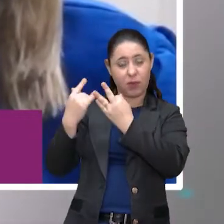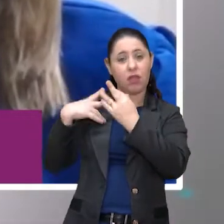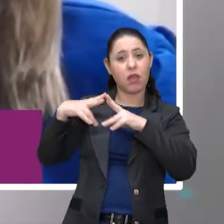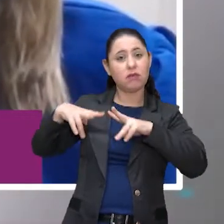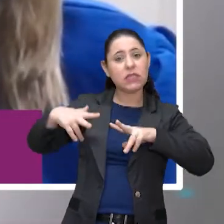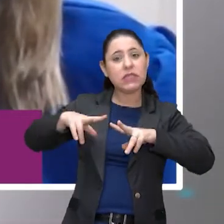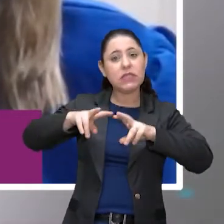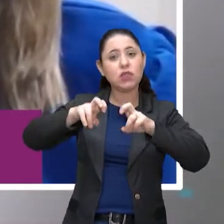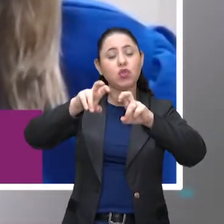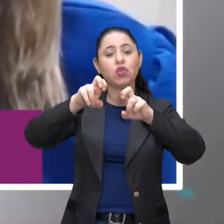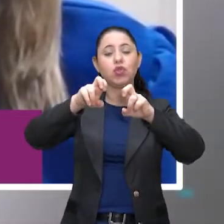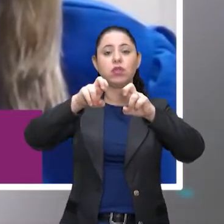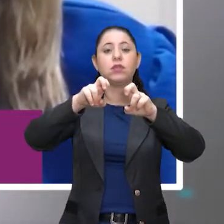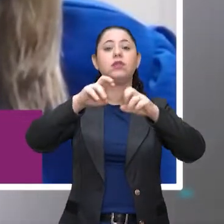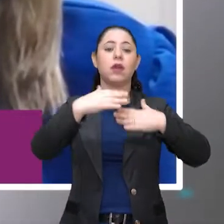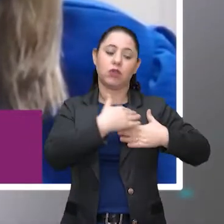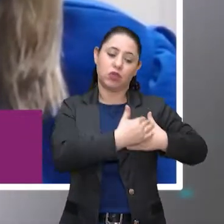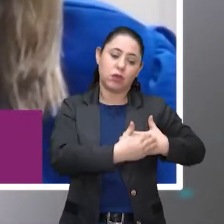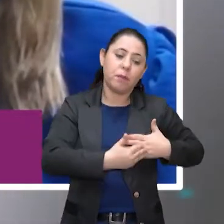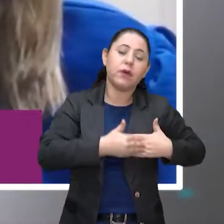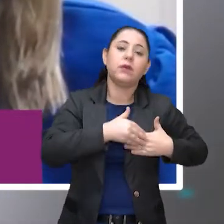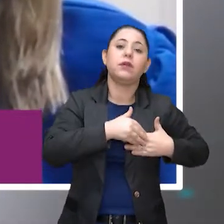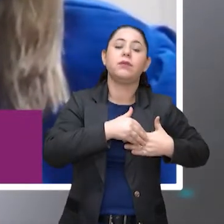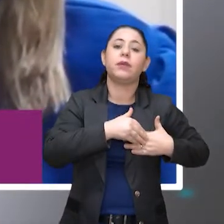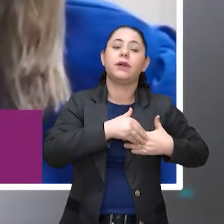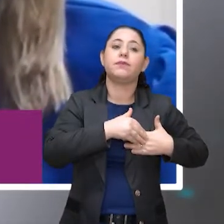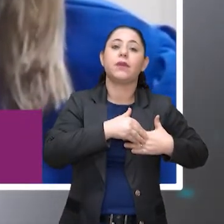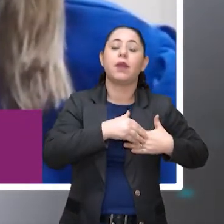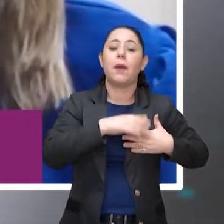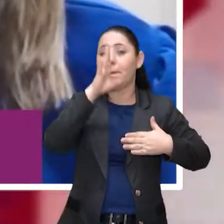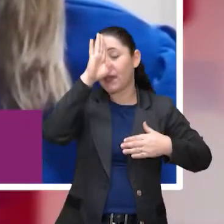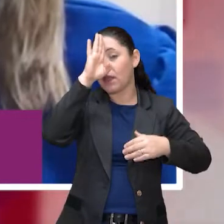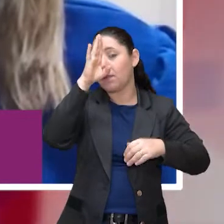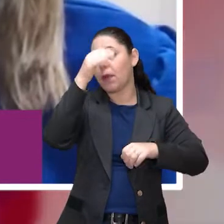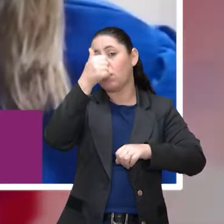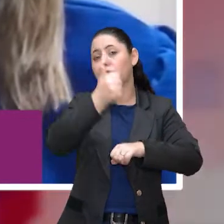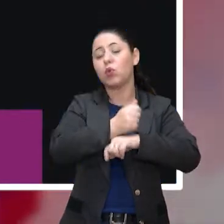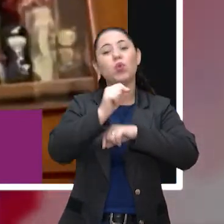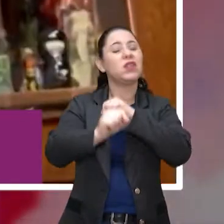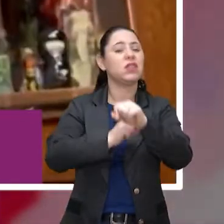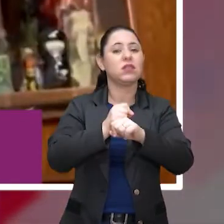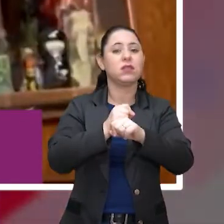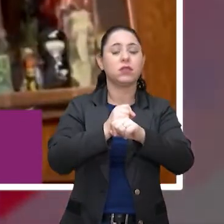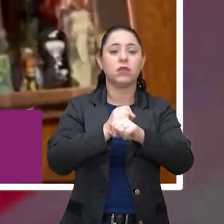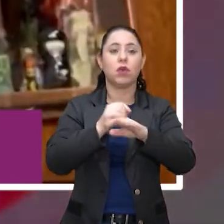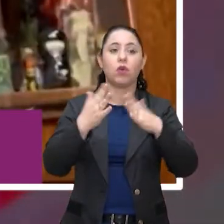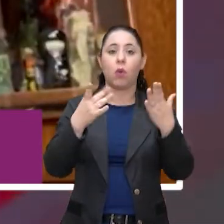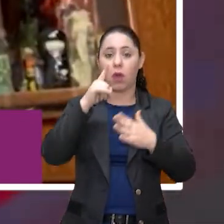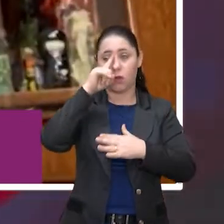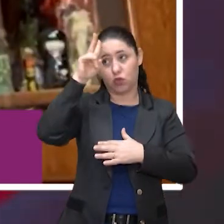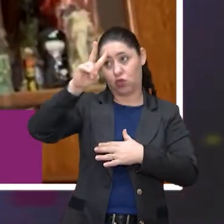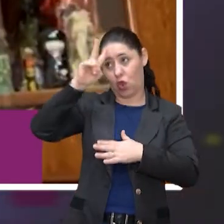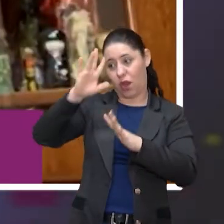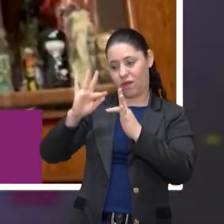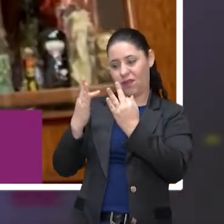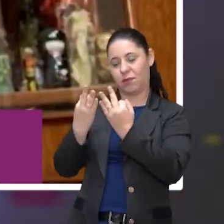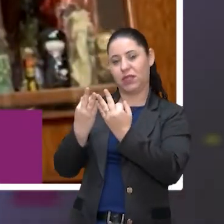histórico familiar ou não de câncer de mama, que o principal fator de risco, assim, quando fala em